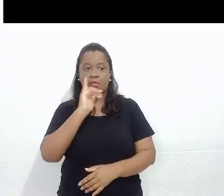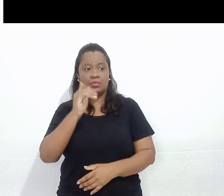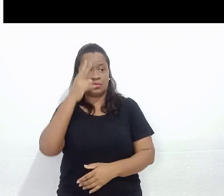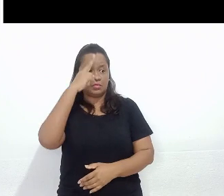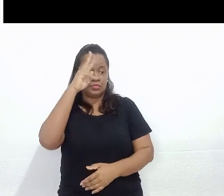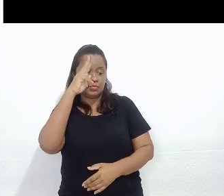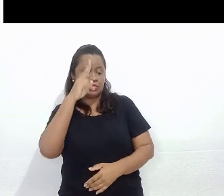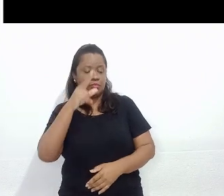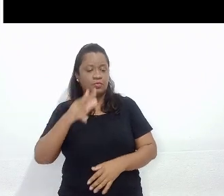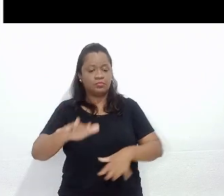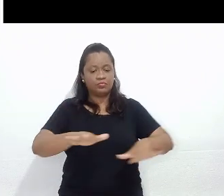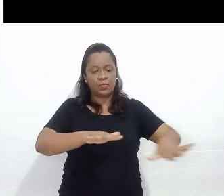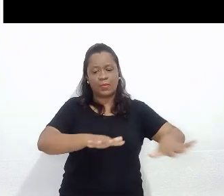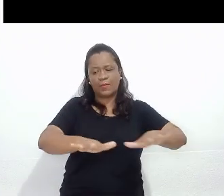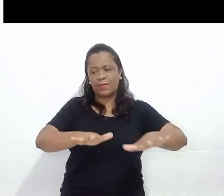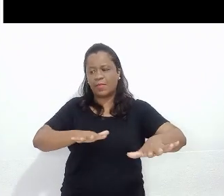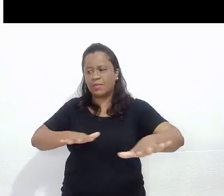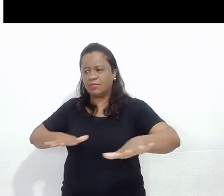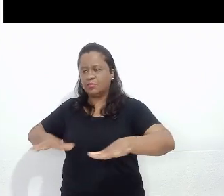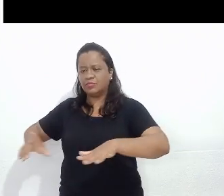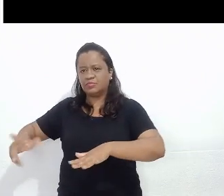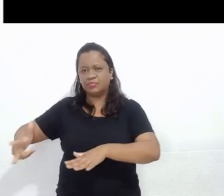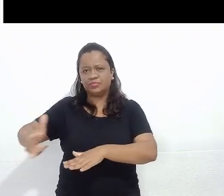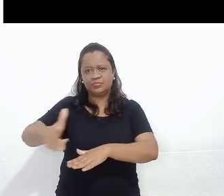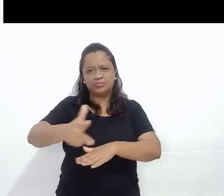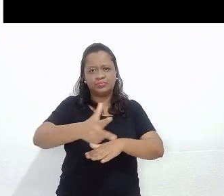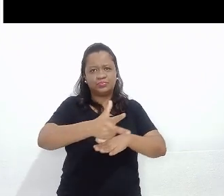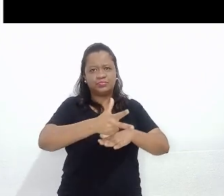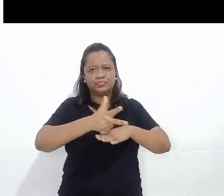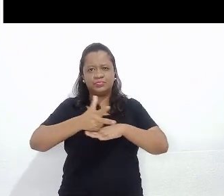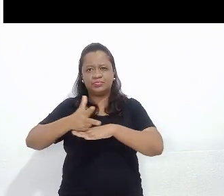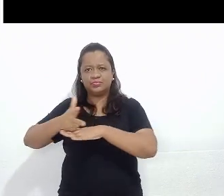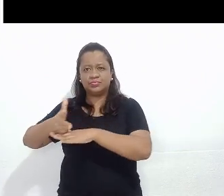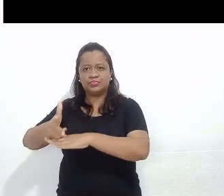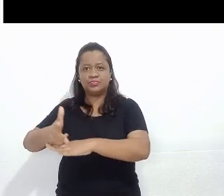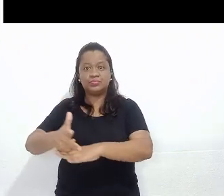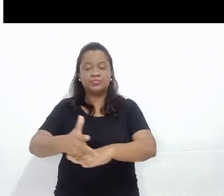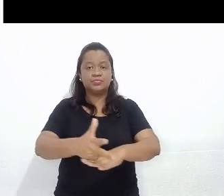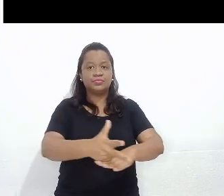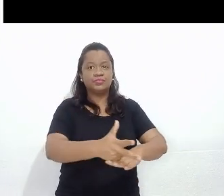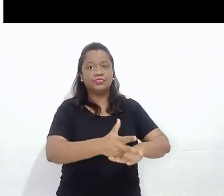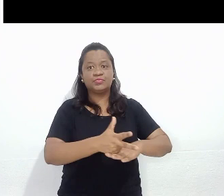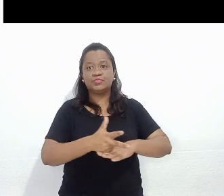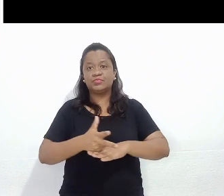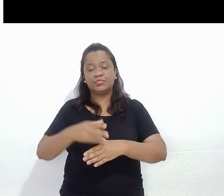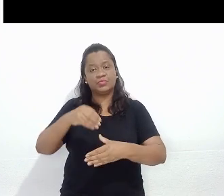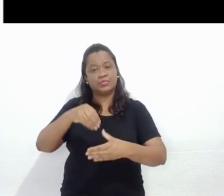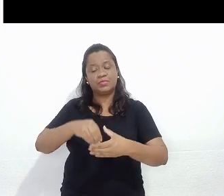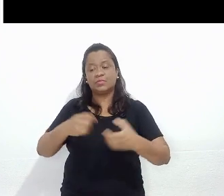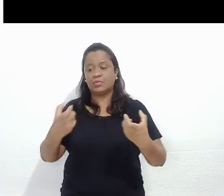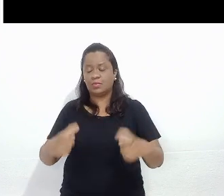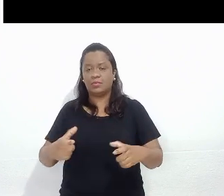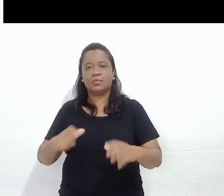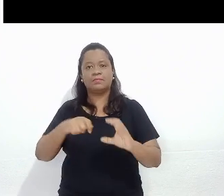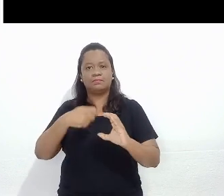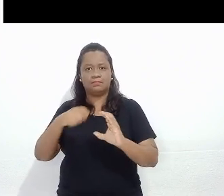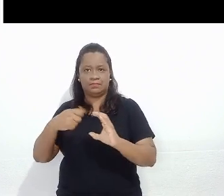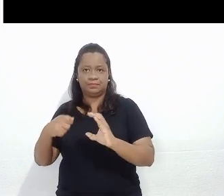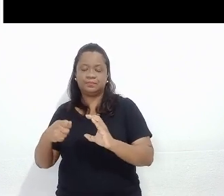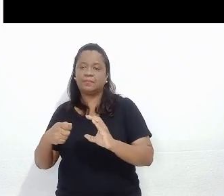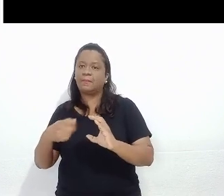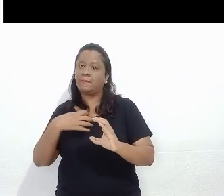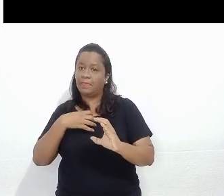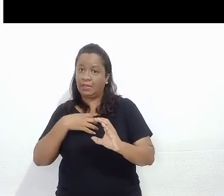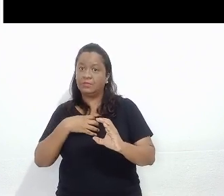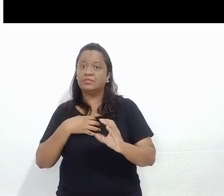de câmera, ele coloca mais movimento, que é para passear pelo cenário. É uma forma que ele